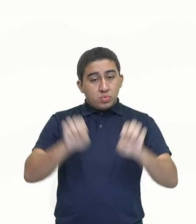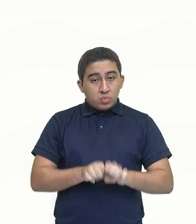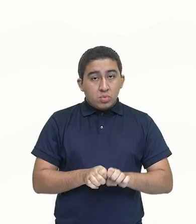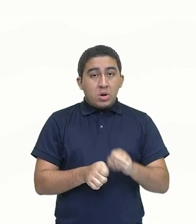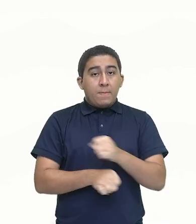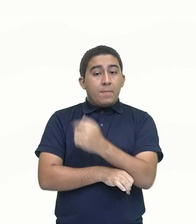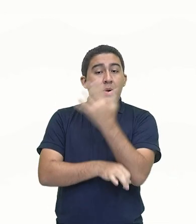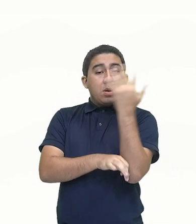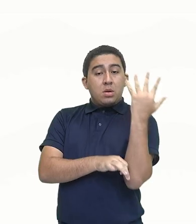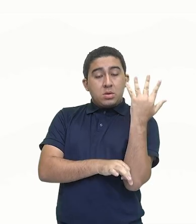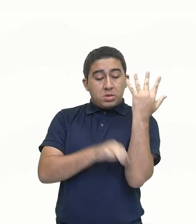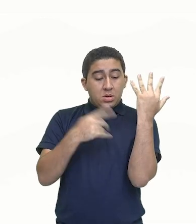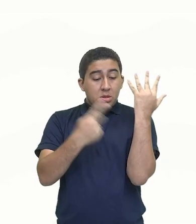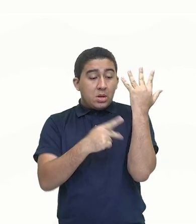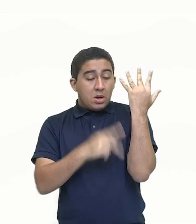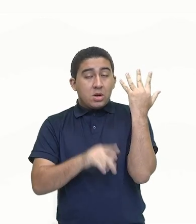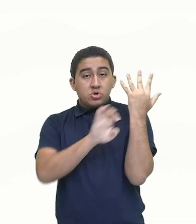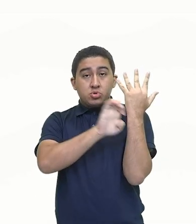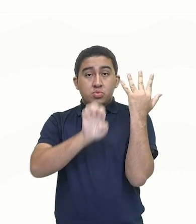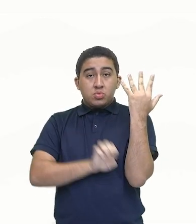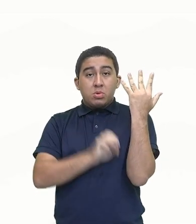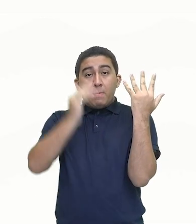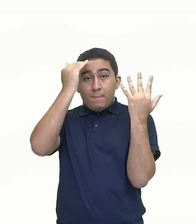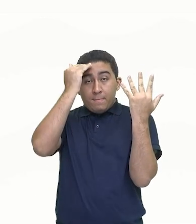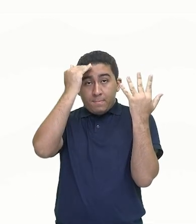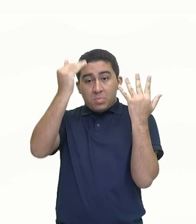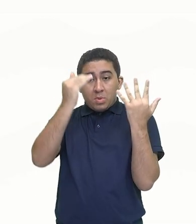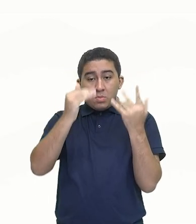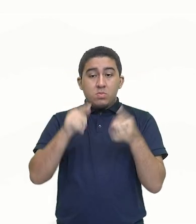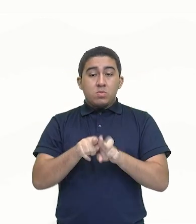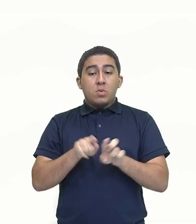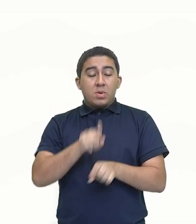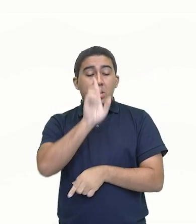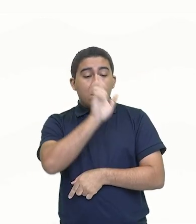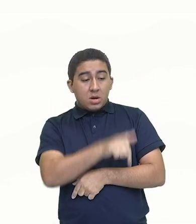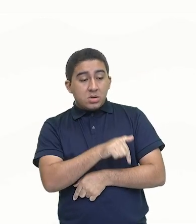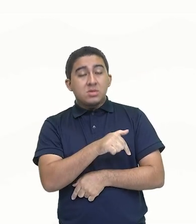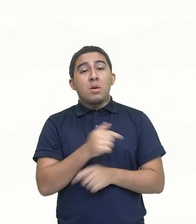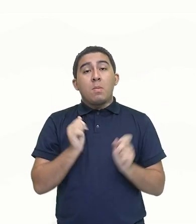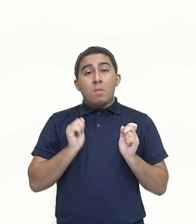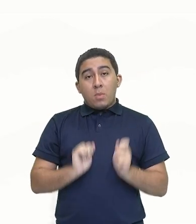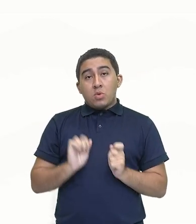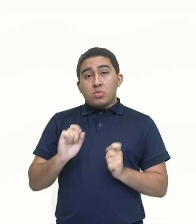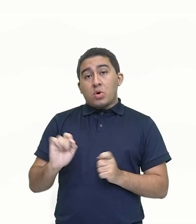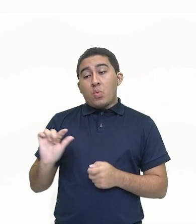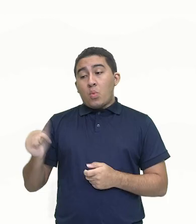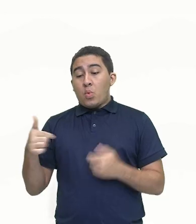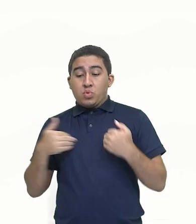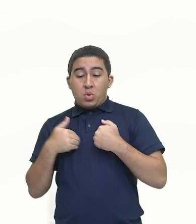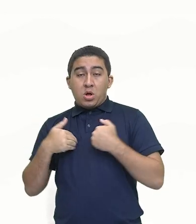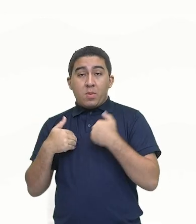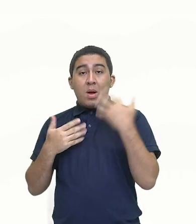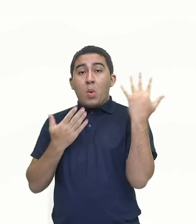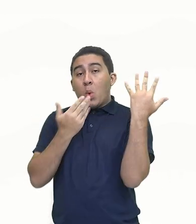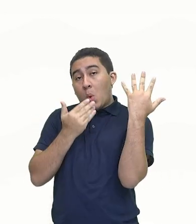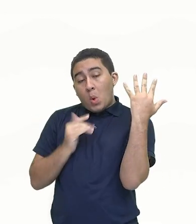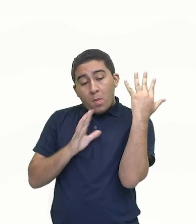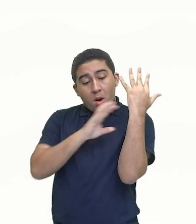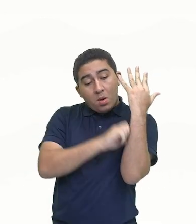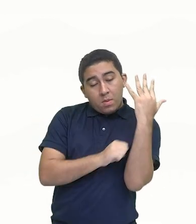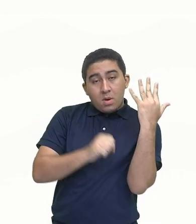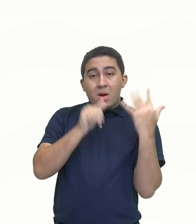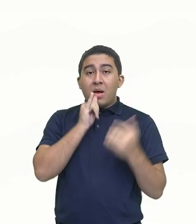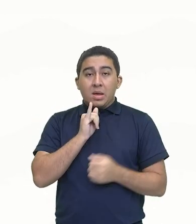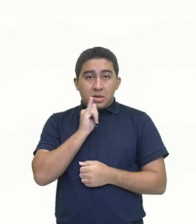vivos, chamados produtores, e estes vão servir de alimentos para outros seres vivos,